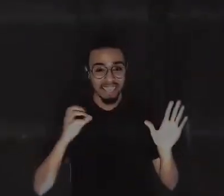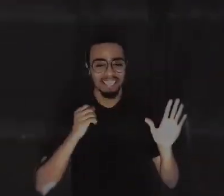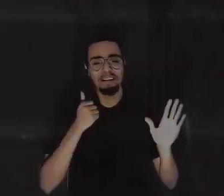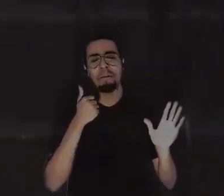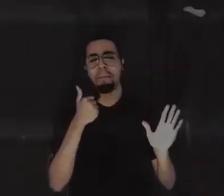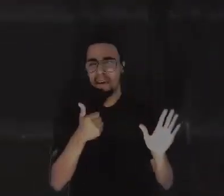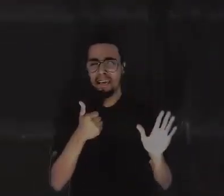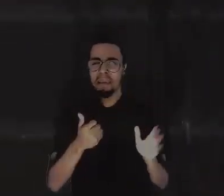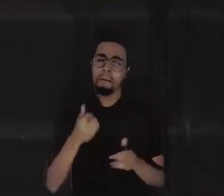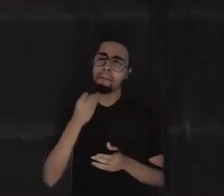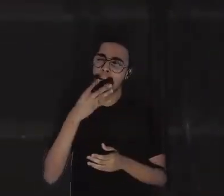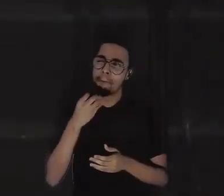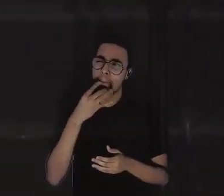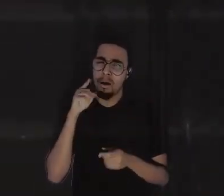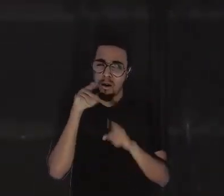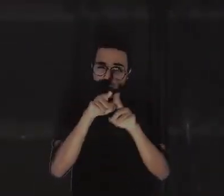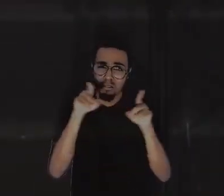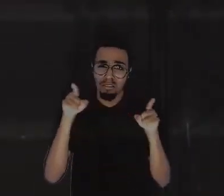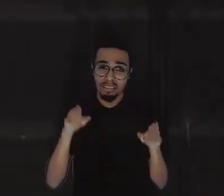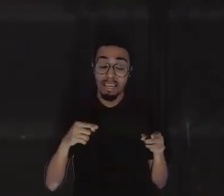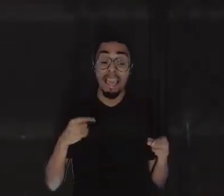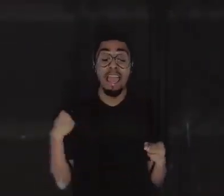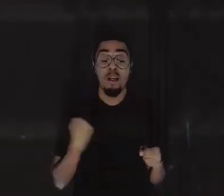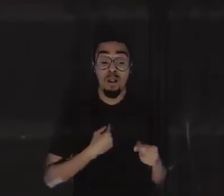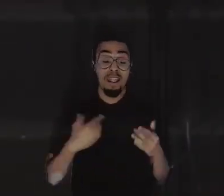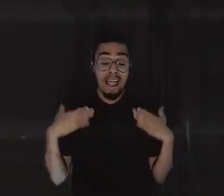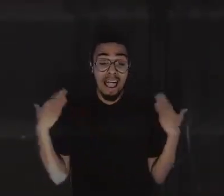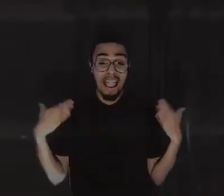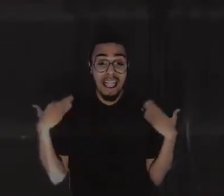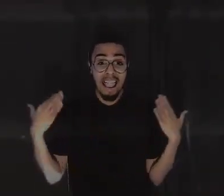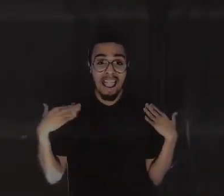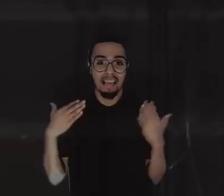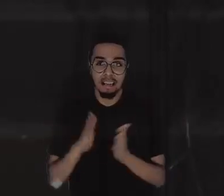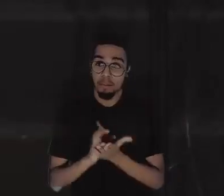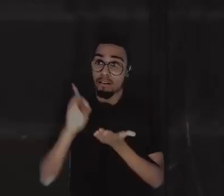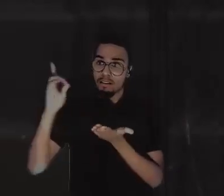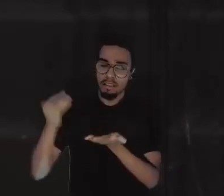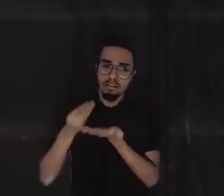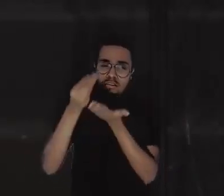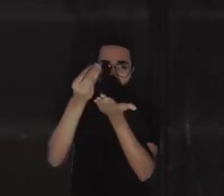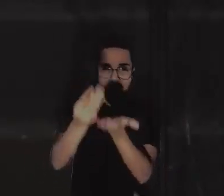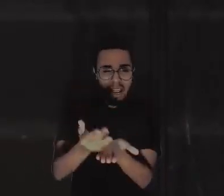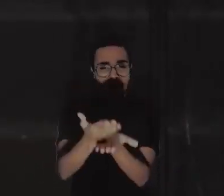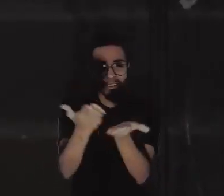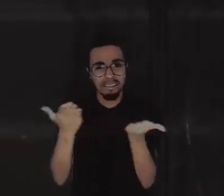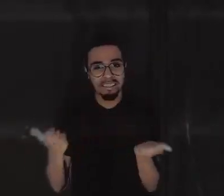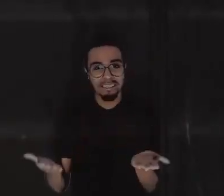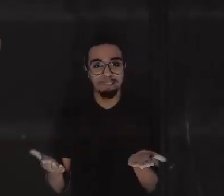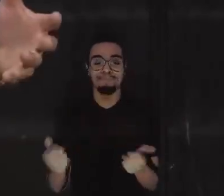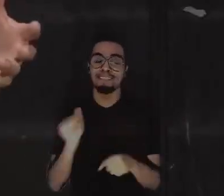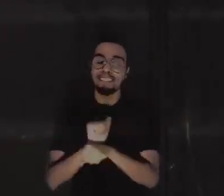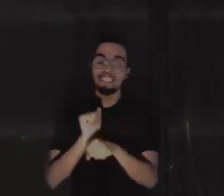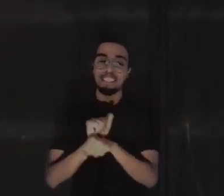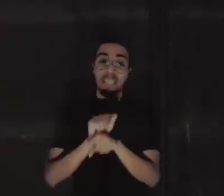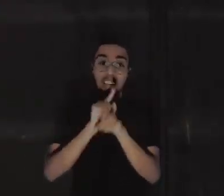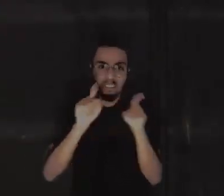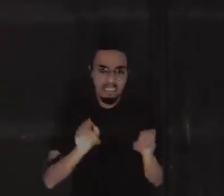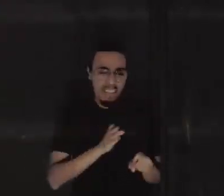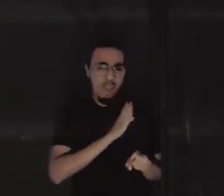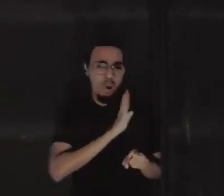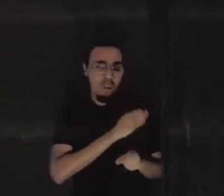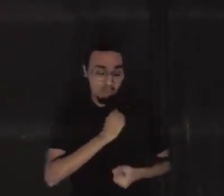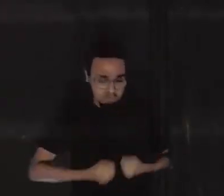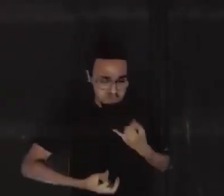Fala, queridos, que bom ter você por aqui. É uma alegria poder dividir a palavra de Deus com você. E eu espero de verdade que após ouvir esse sermão,